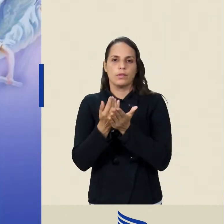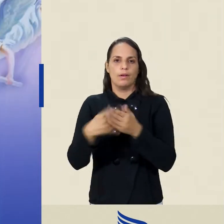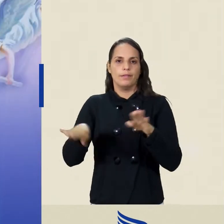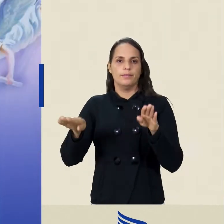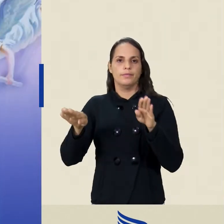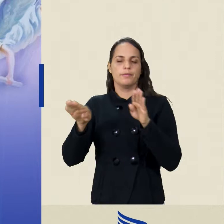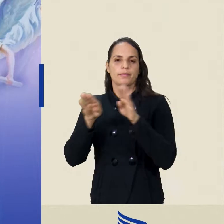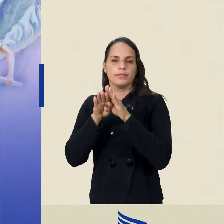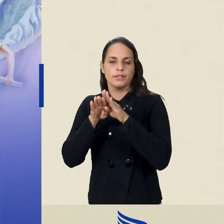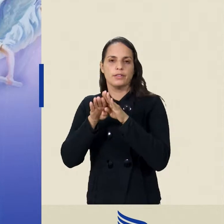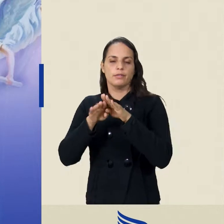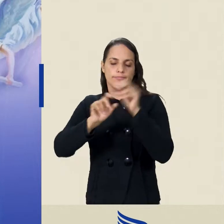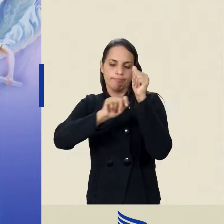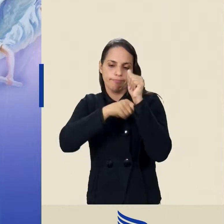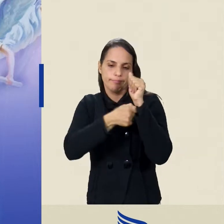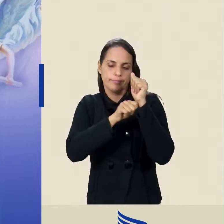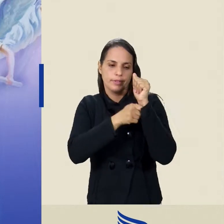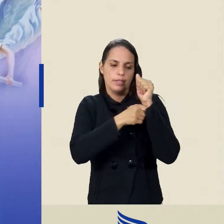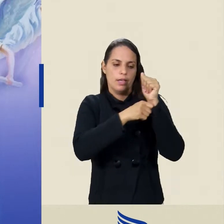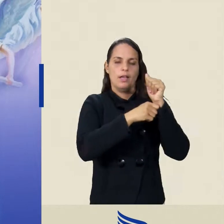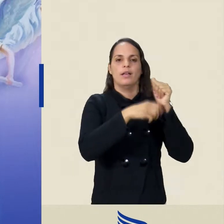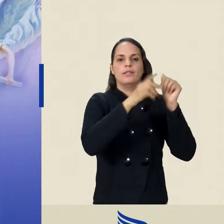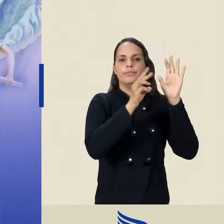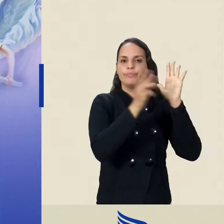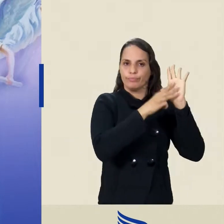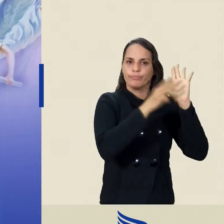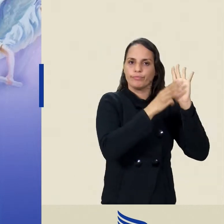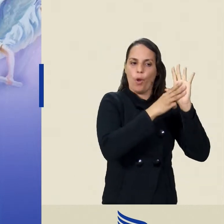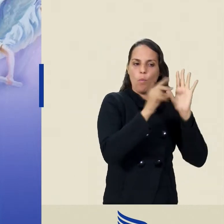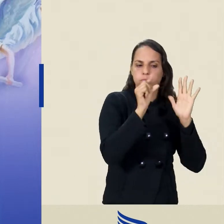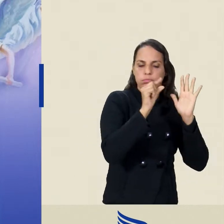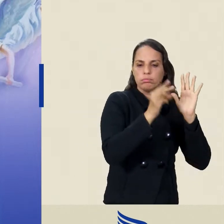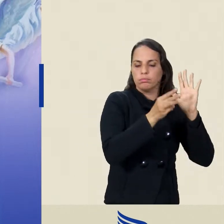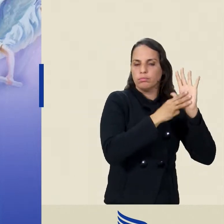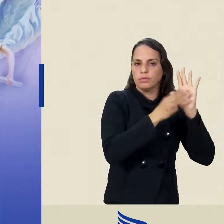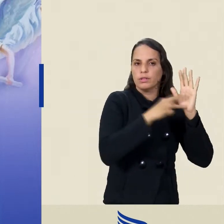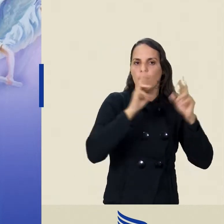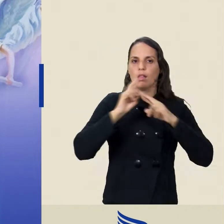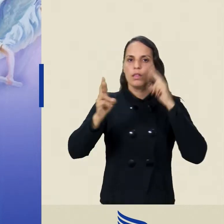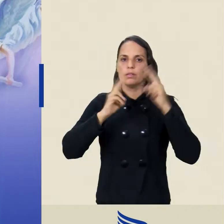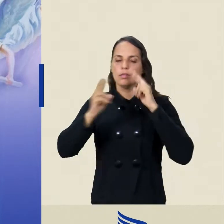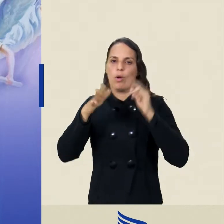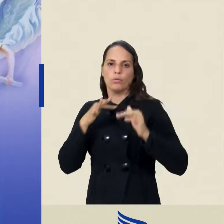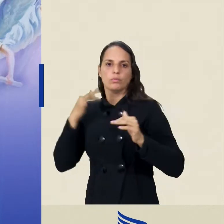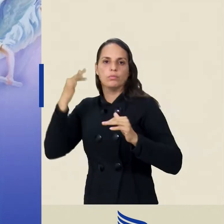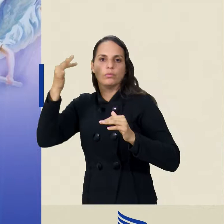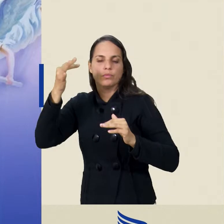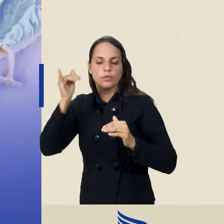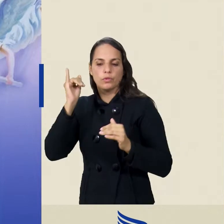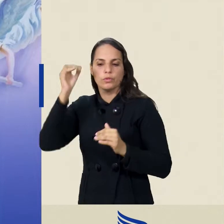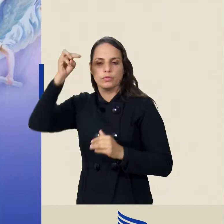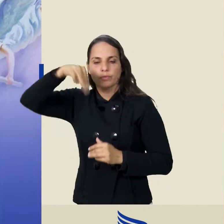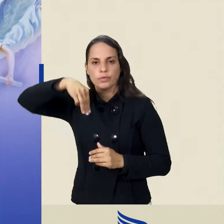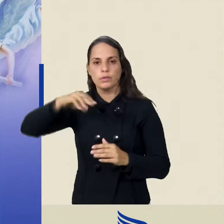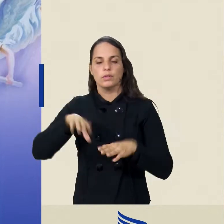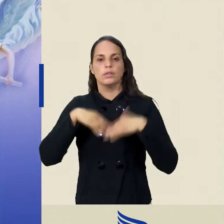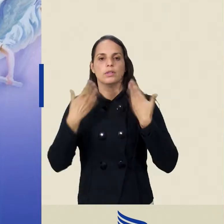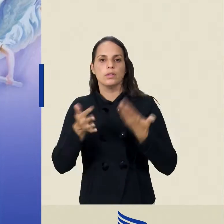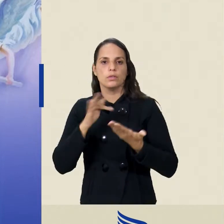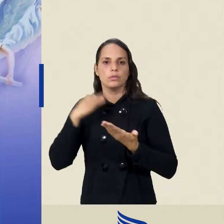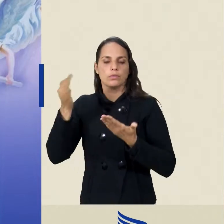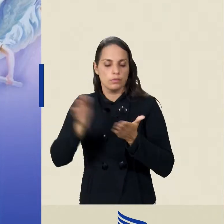Apocalipse, mas aquela porção da profecia de Daniel relacionada com os últimos dias. Quando o livro foi aberto,